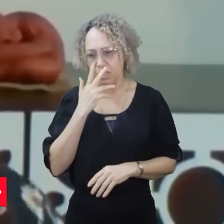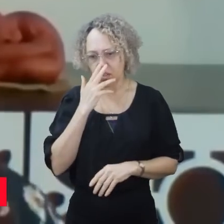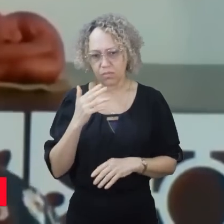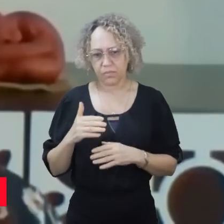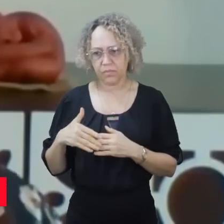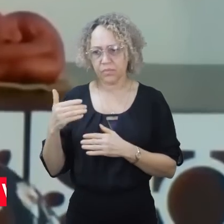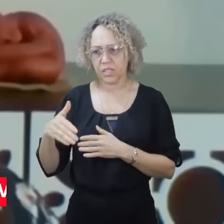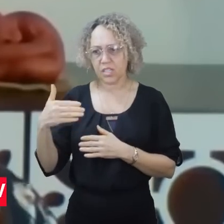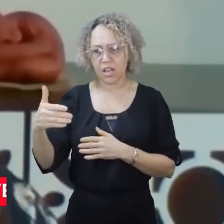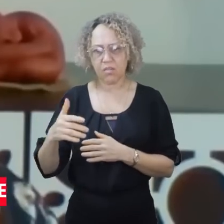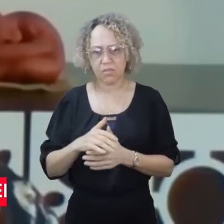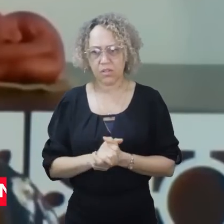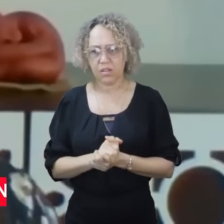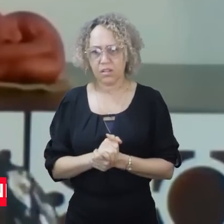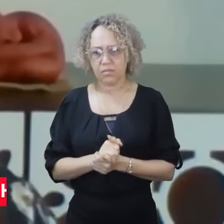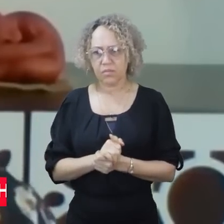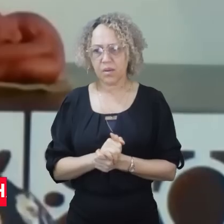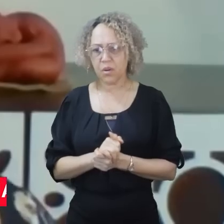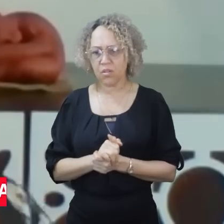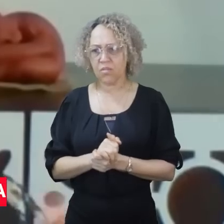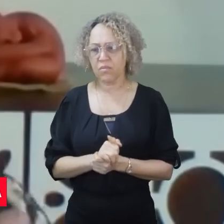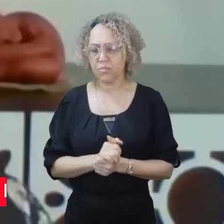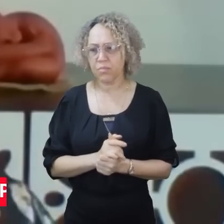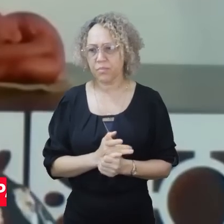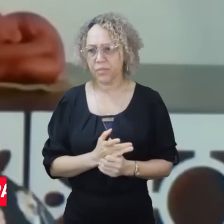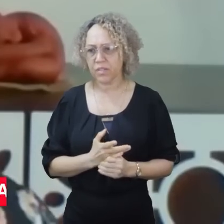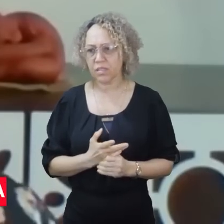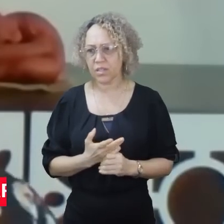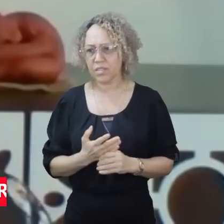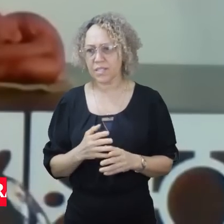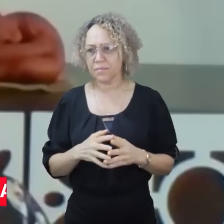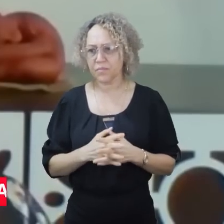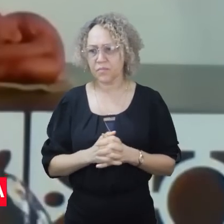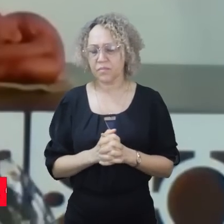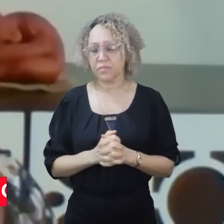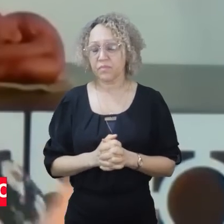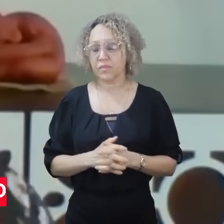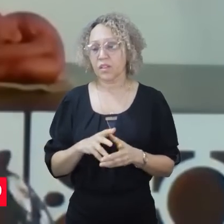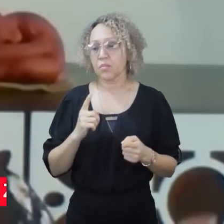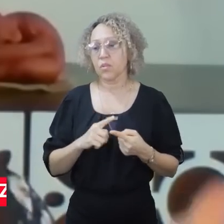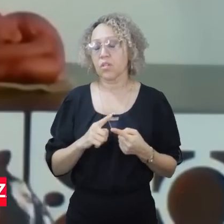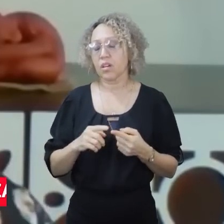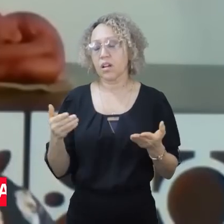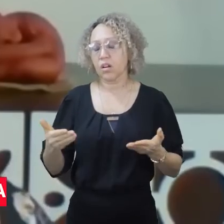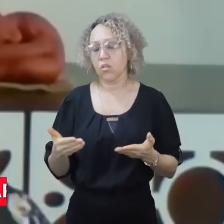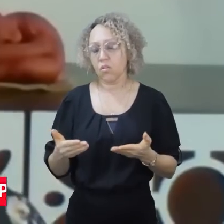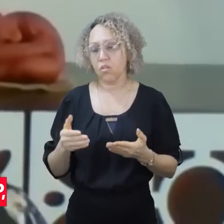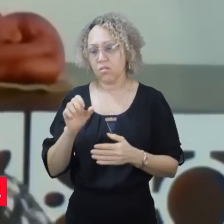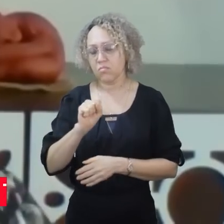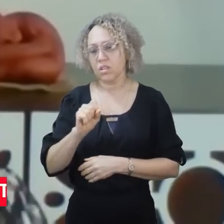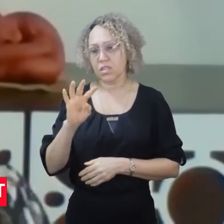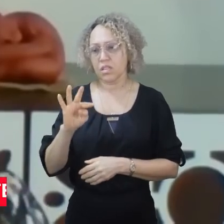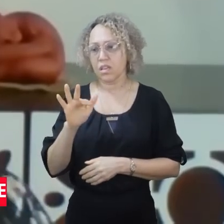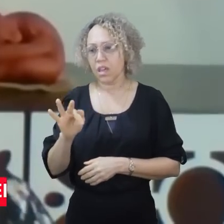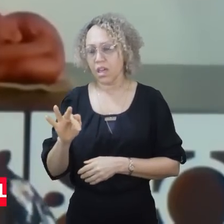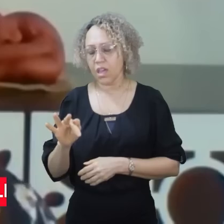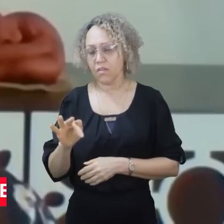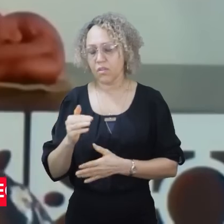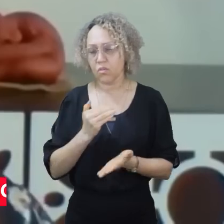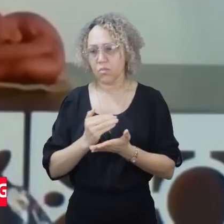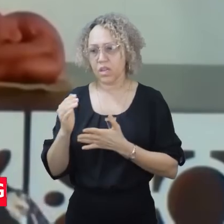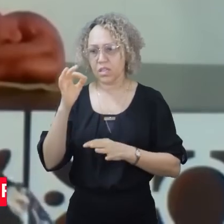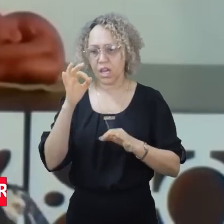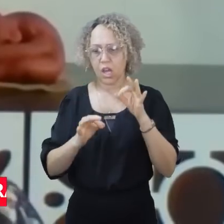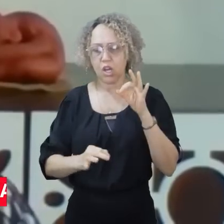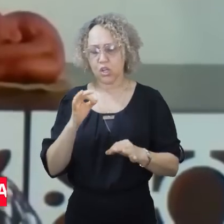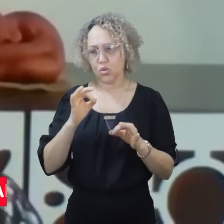agora. Talvez demore um pouco mais, porque agora o Supremo começa a julgar o núcleo